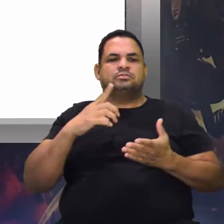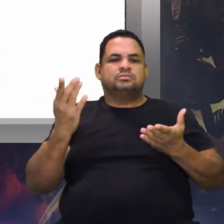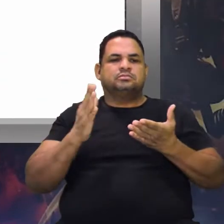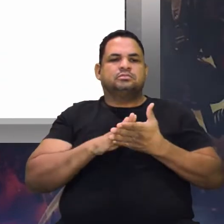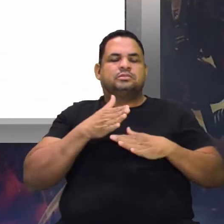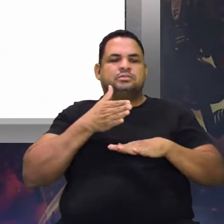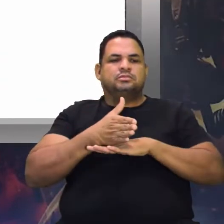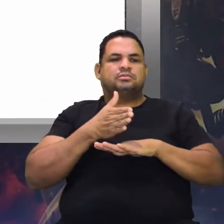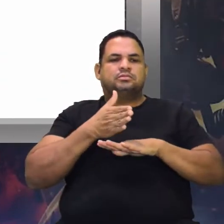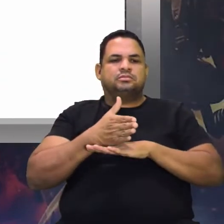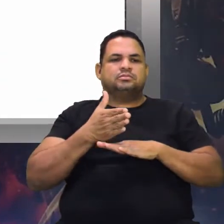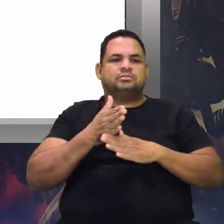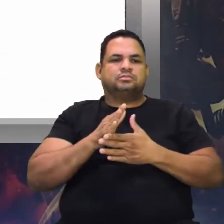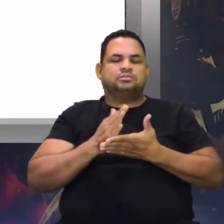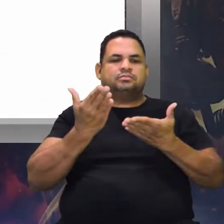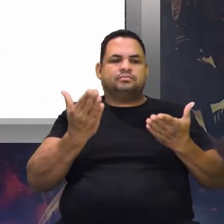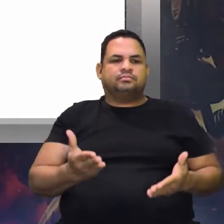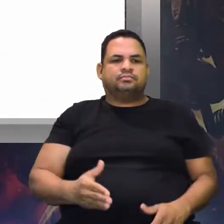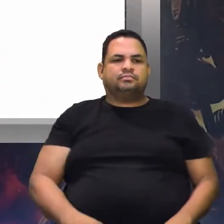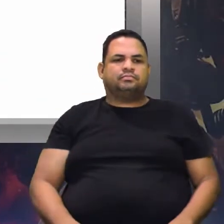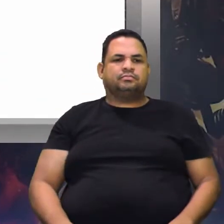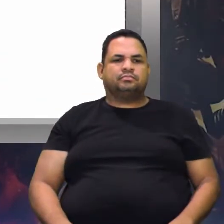participação dessa